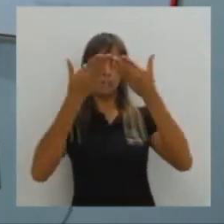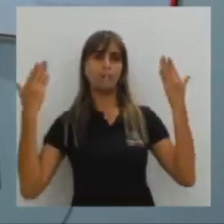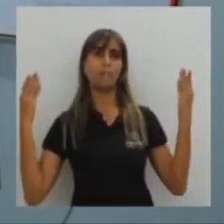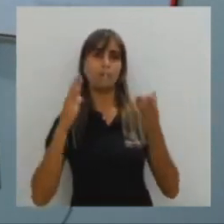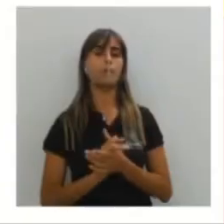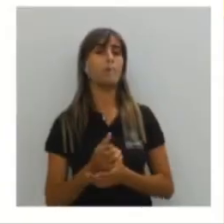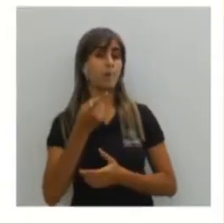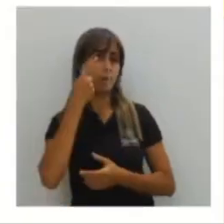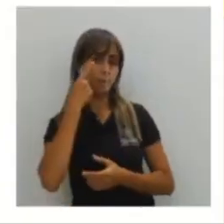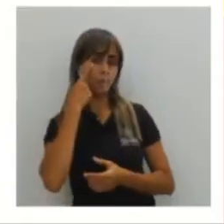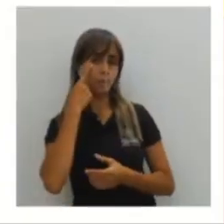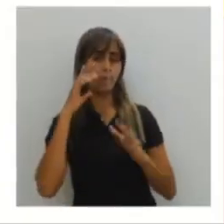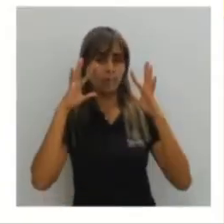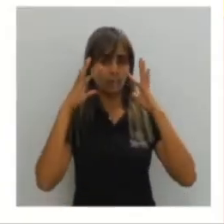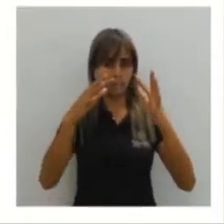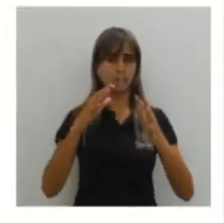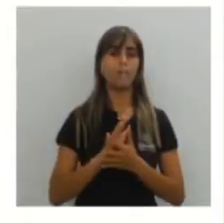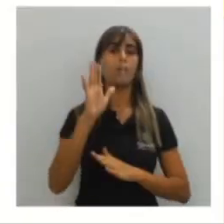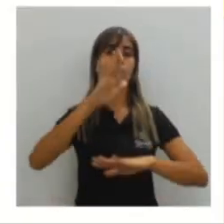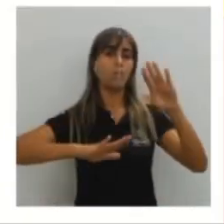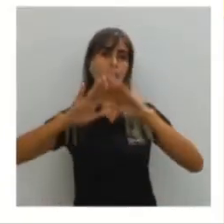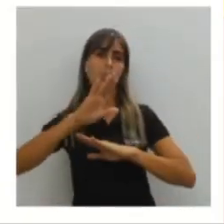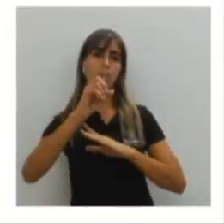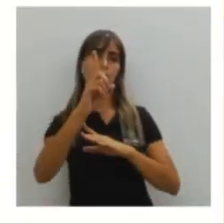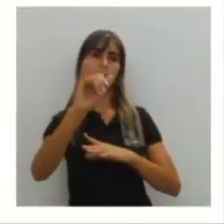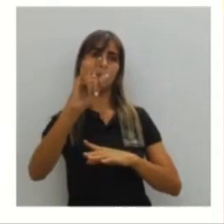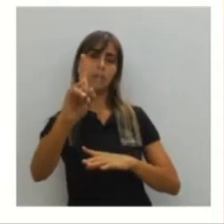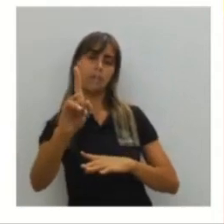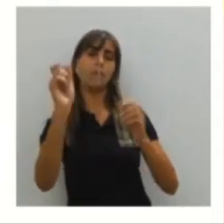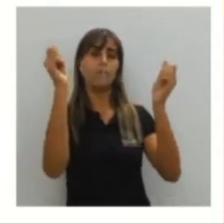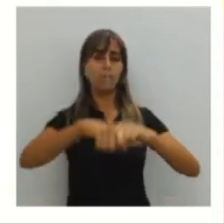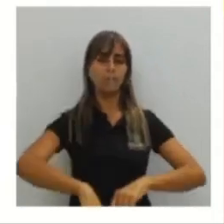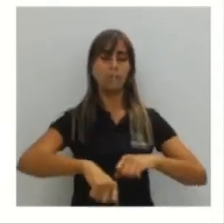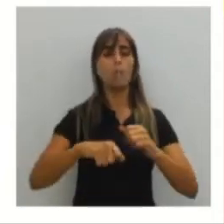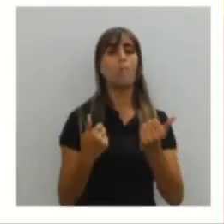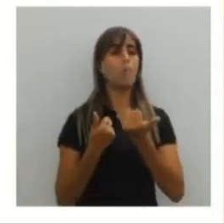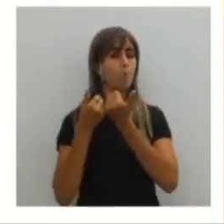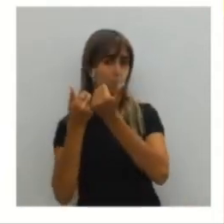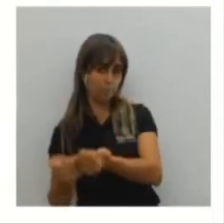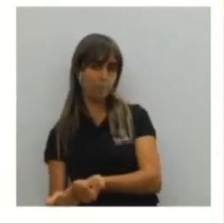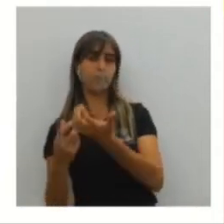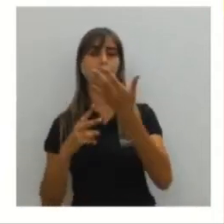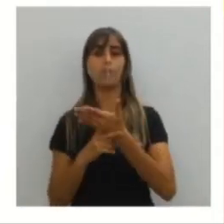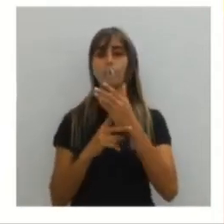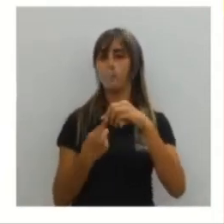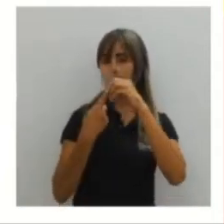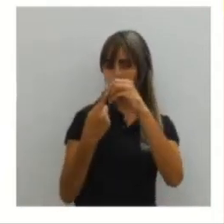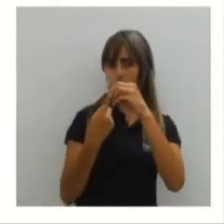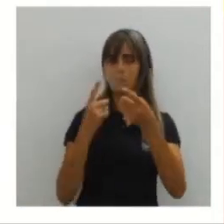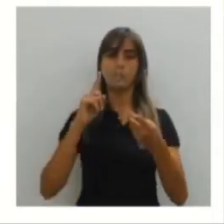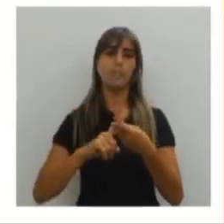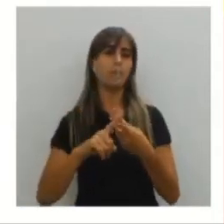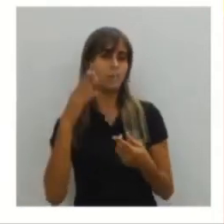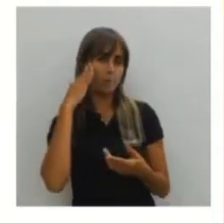uma observação, preste atenção nisso. Cuidado com o did, tá? Ele pode ser verbo auxiliar e verbo principal ao mesmo tempo. Vamos